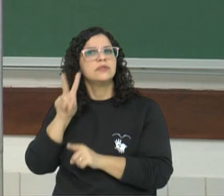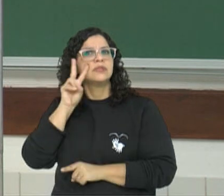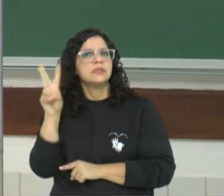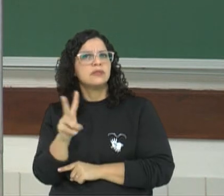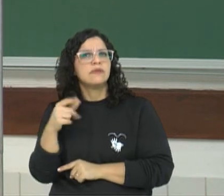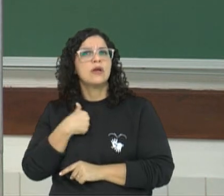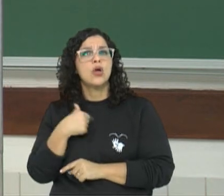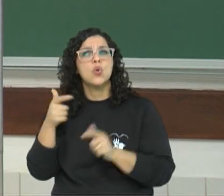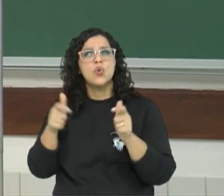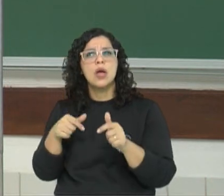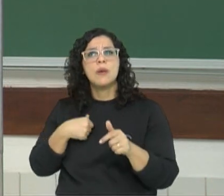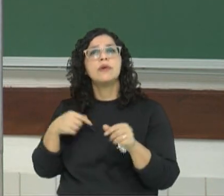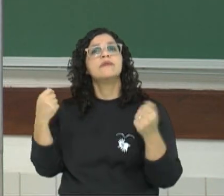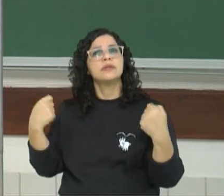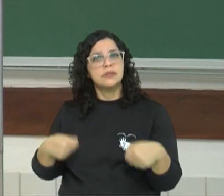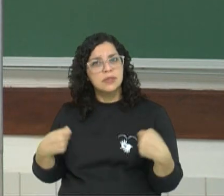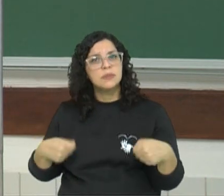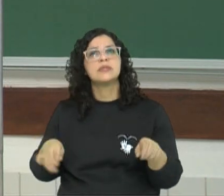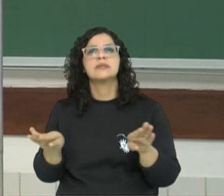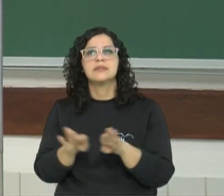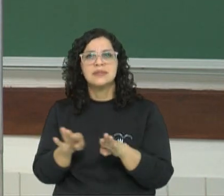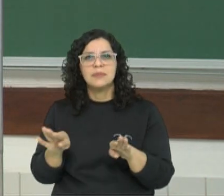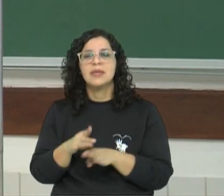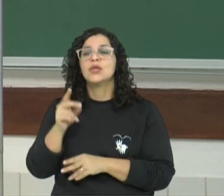vai se deslocar sobre a neve, você precisa